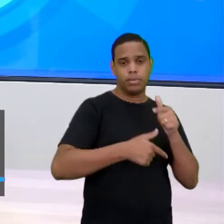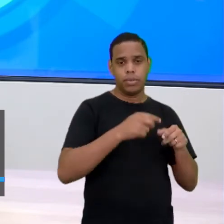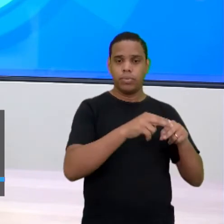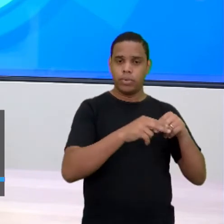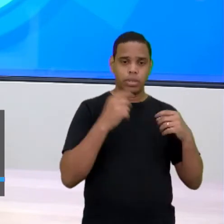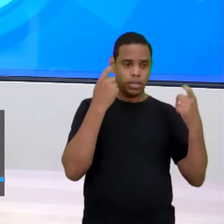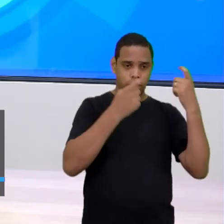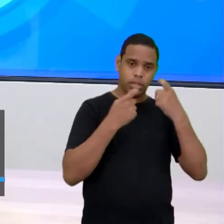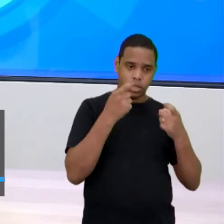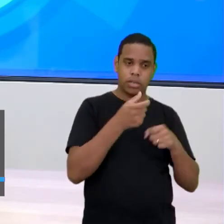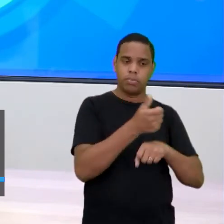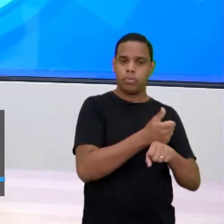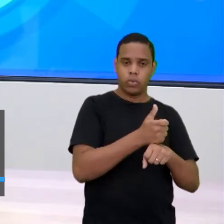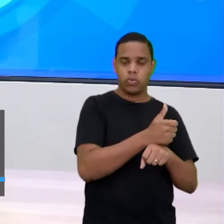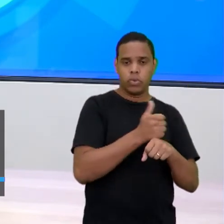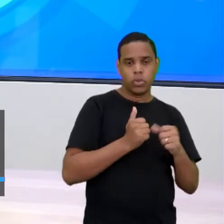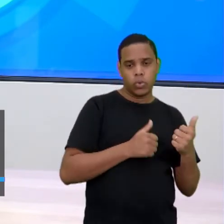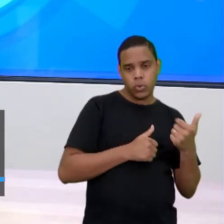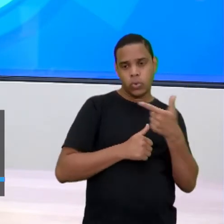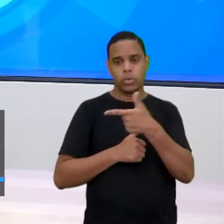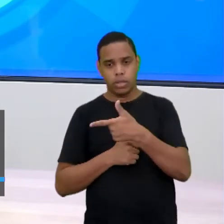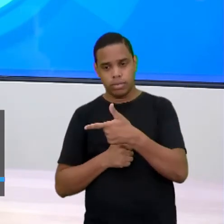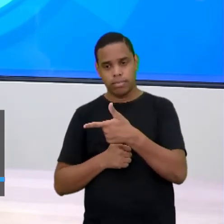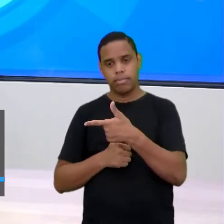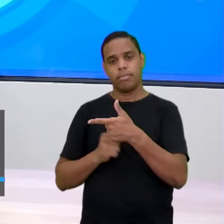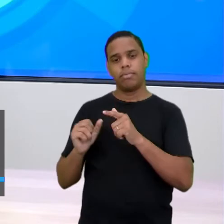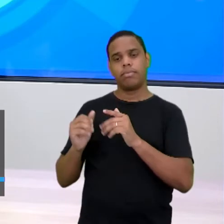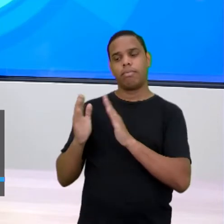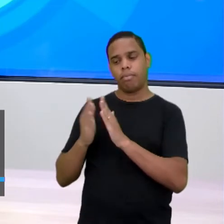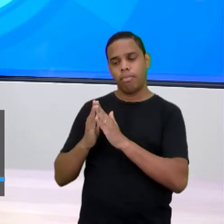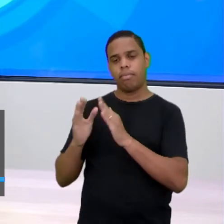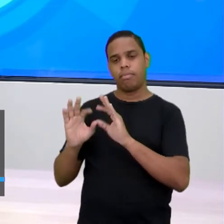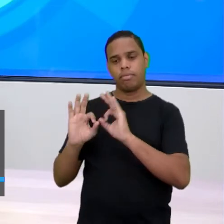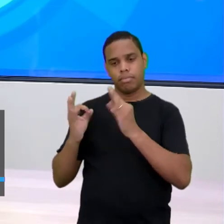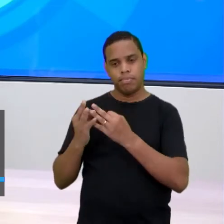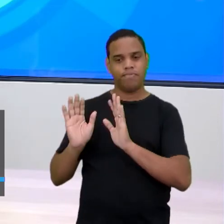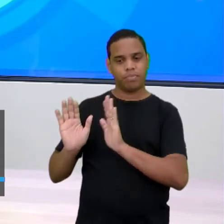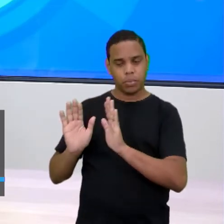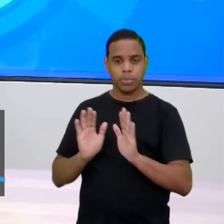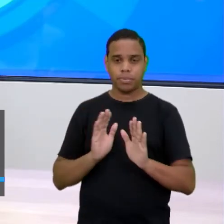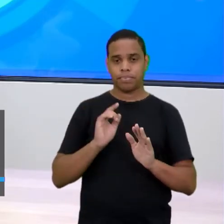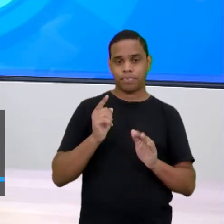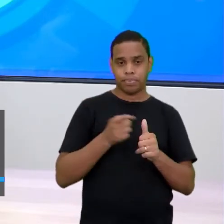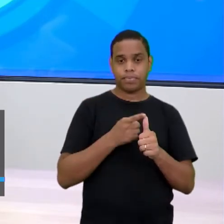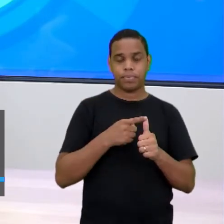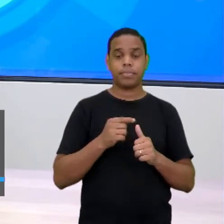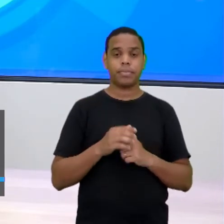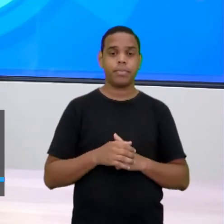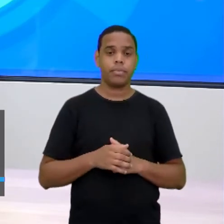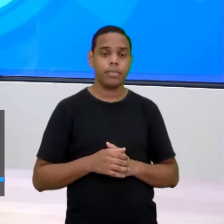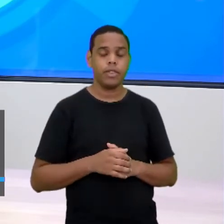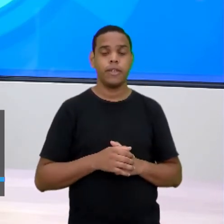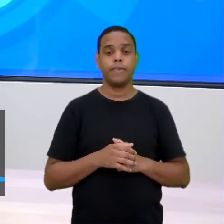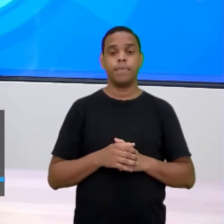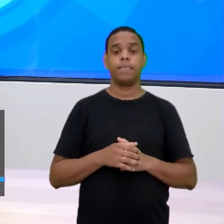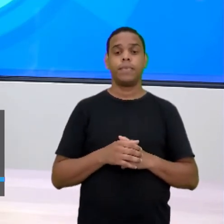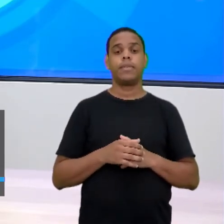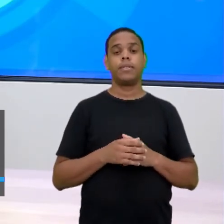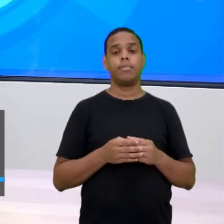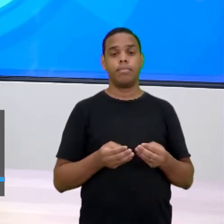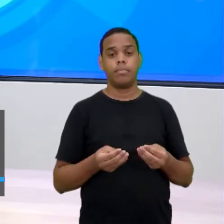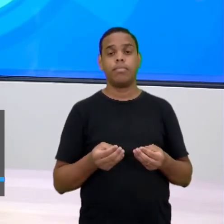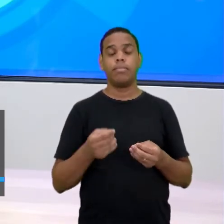preocupar mais com o lado profissional, né, deixando um pouco do lado pessoal, não de lado, mas, né,